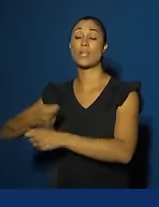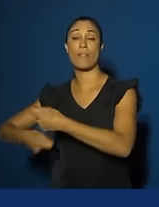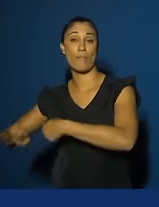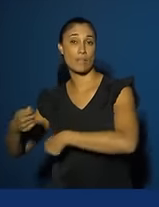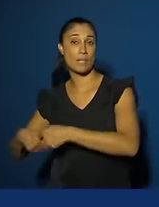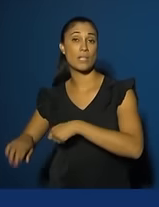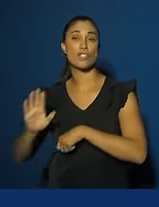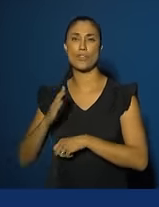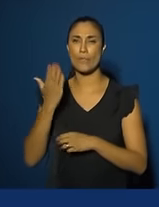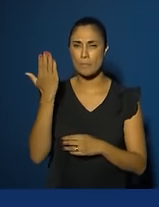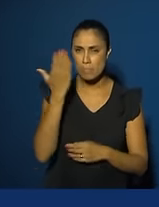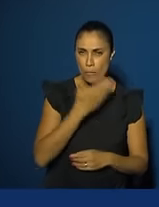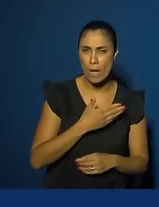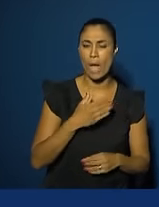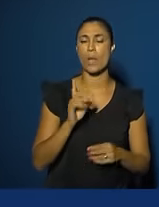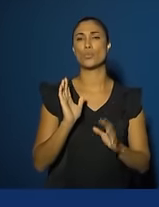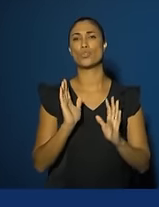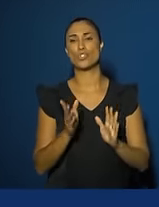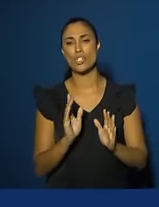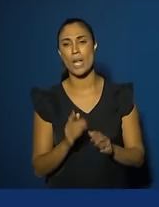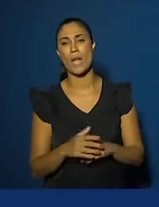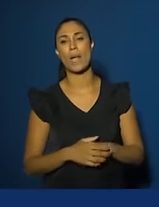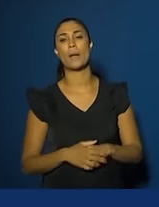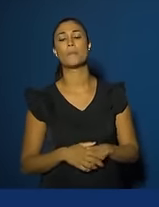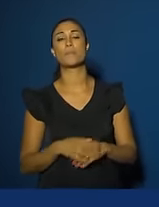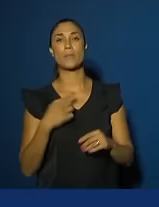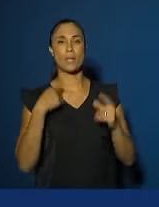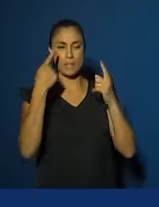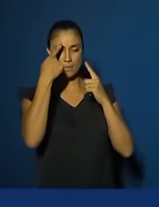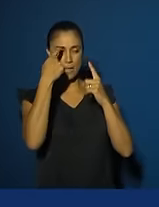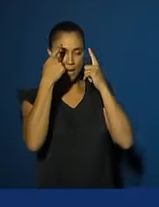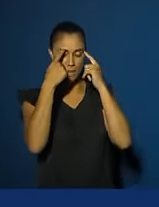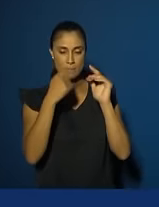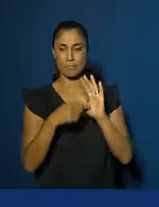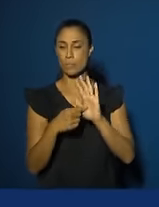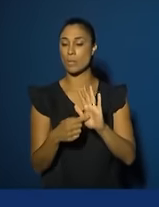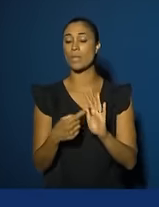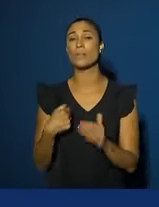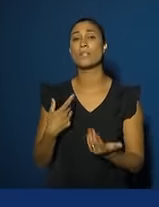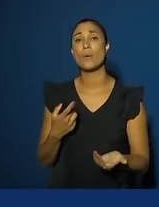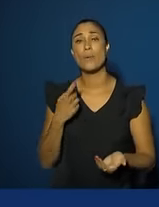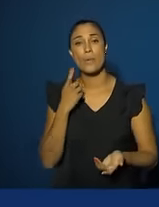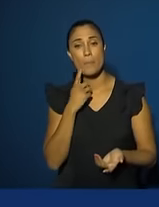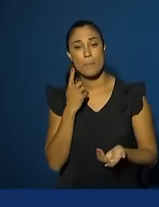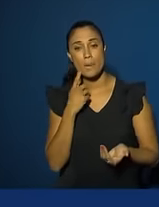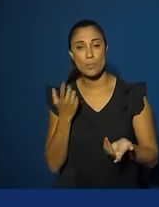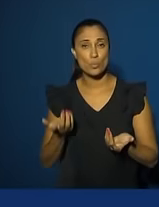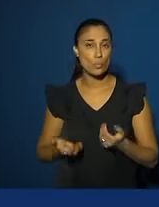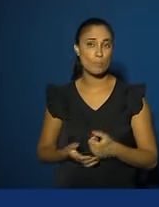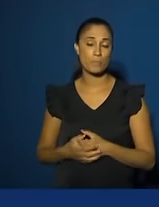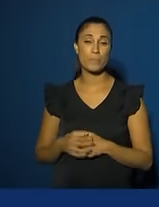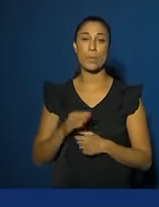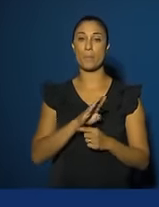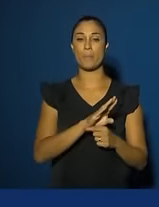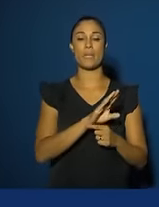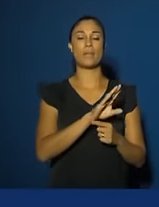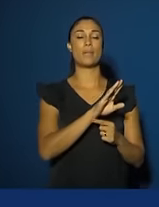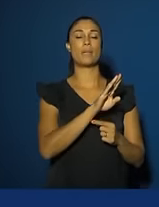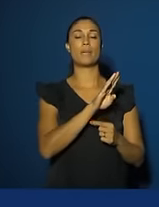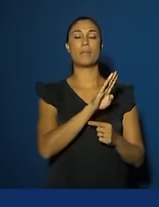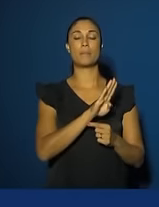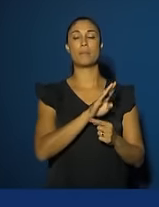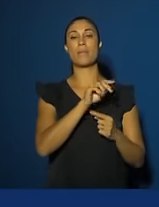testado hipóteses estressado ideias eu penso que o o